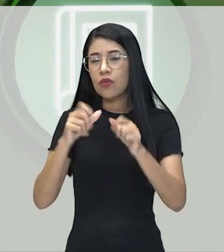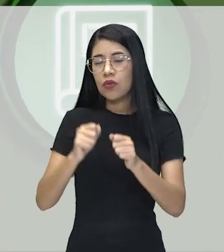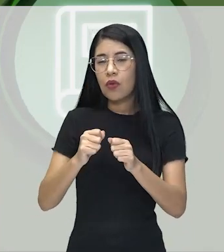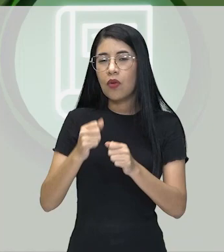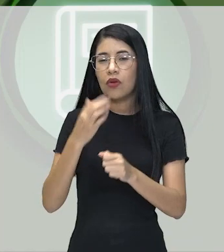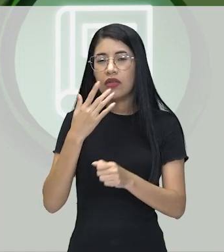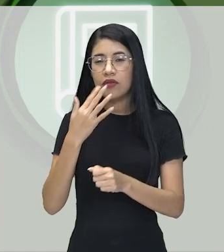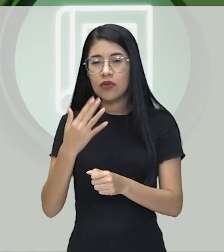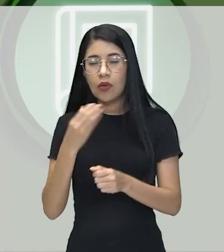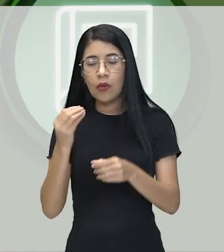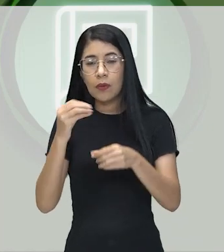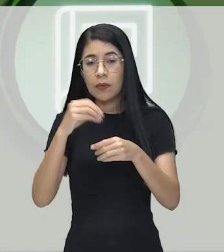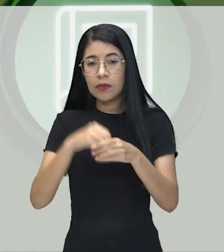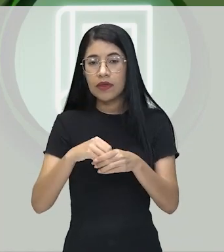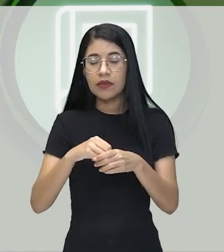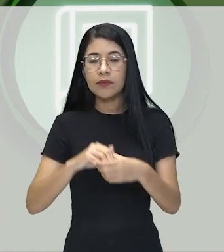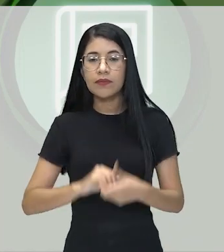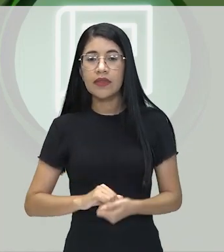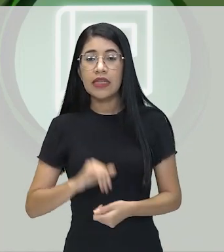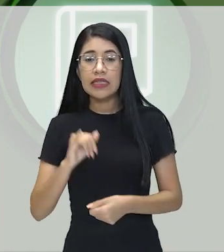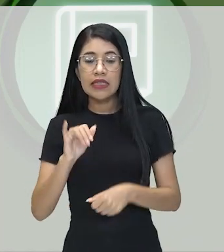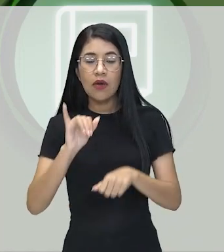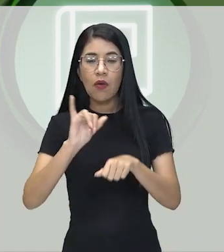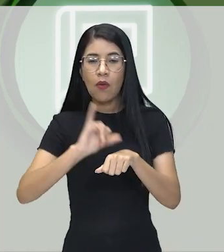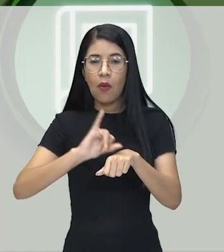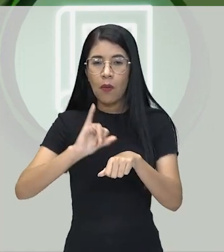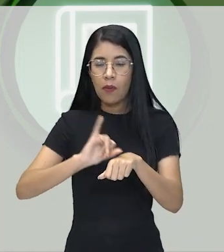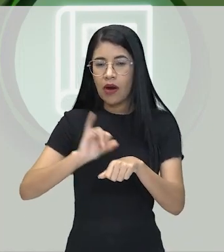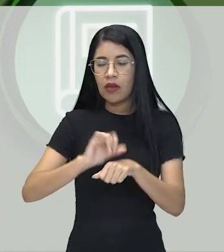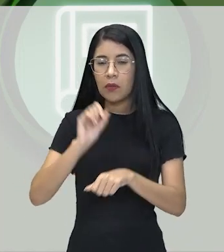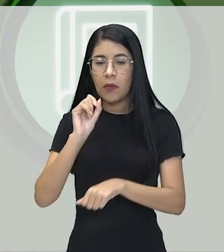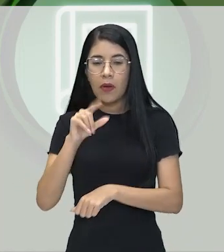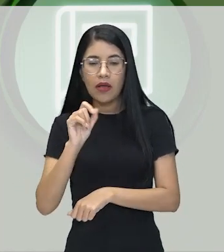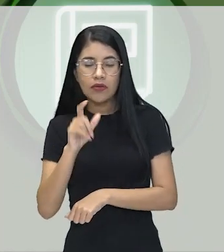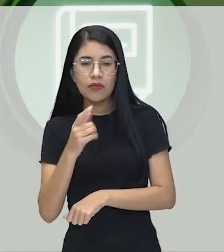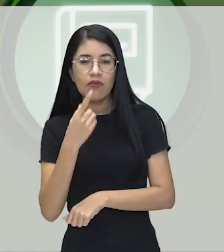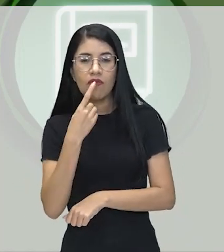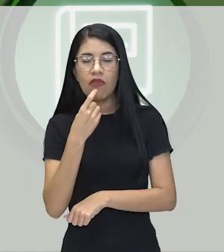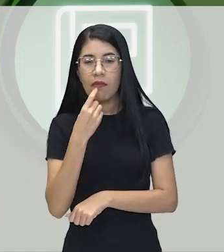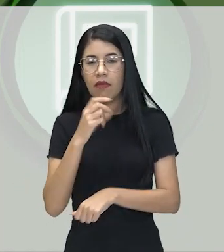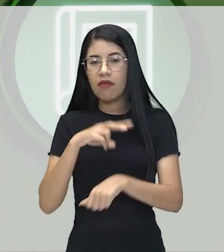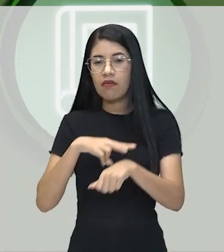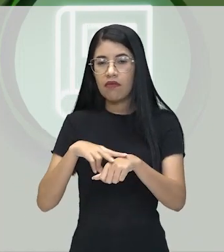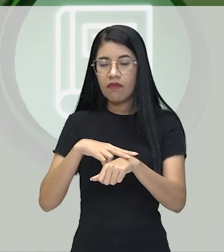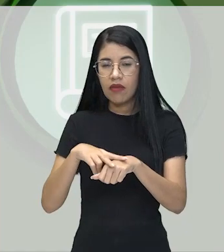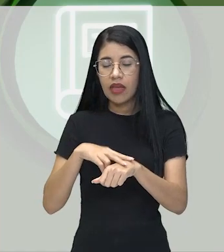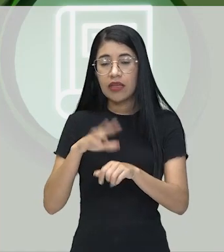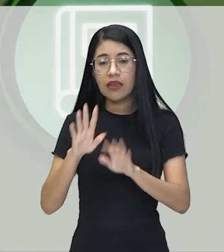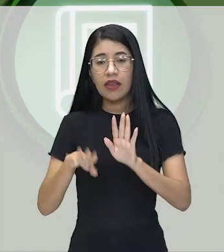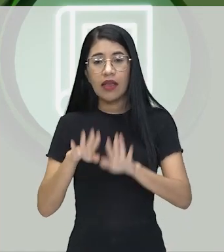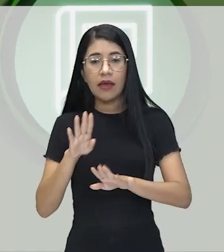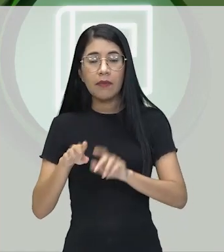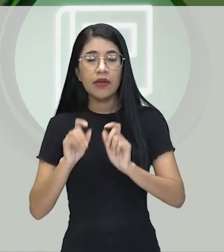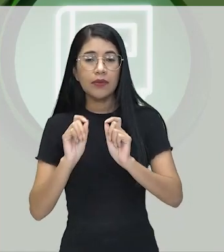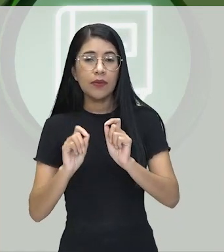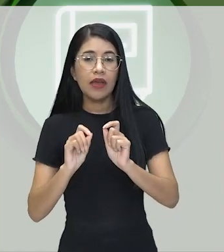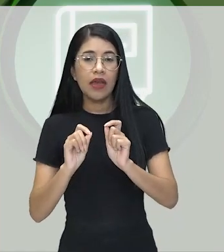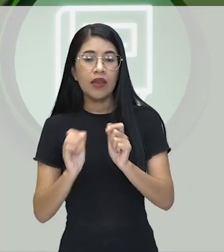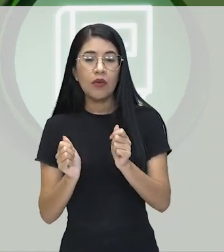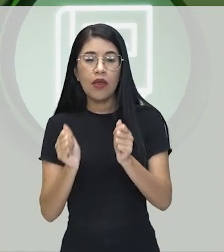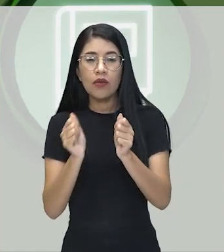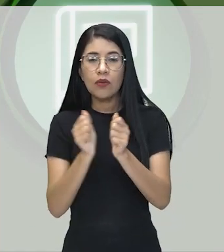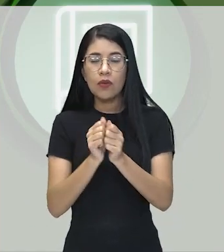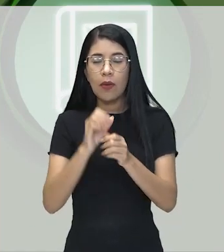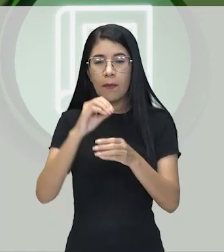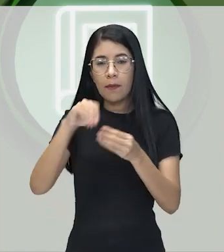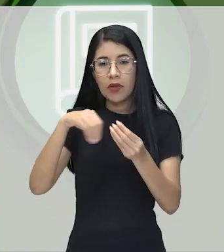cores. E um objeto, para ele ser azul, ou vermelho, ou verde, vai depender, então, dessa composição